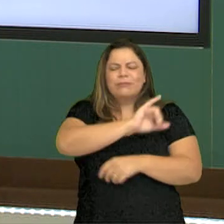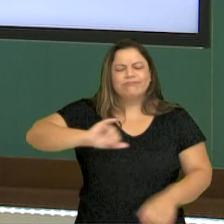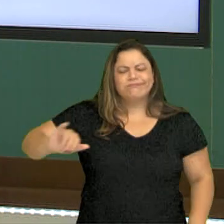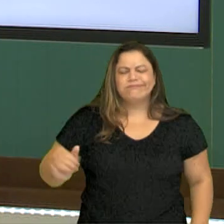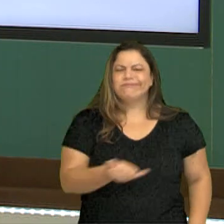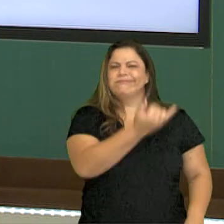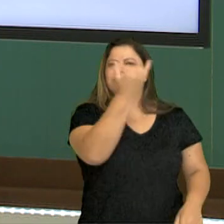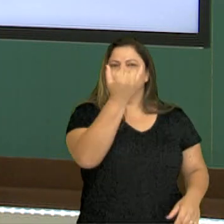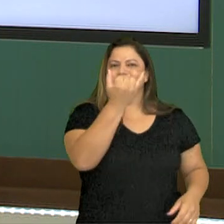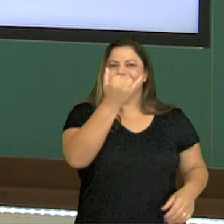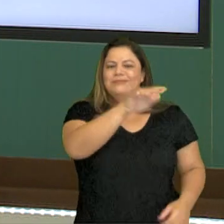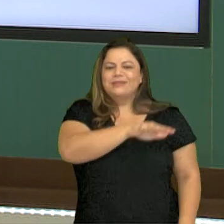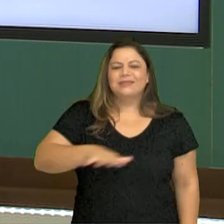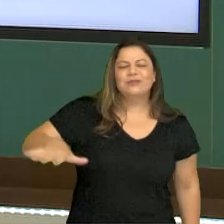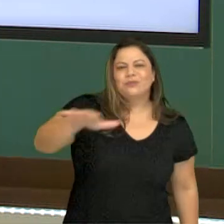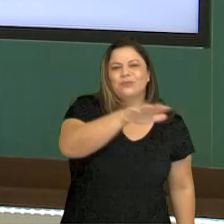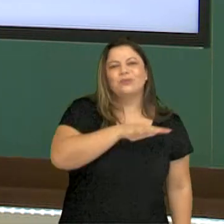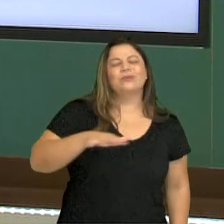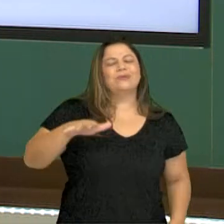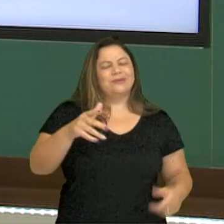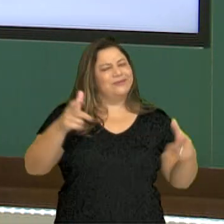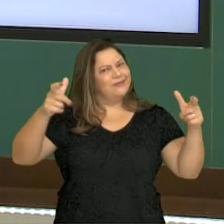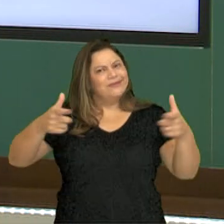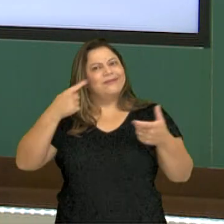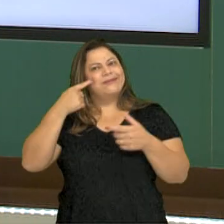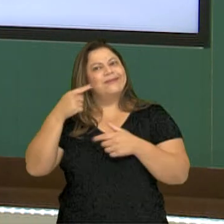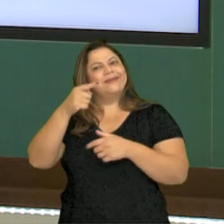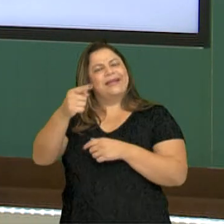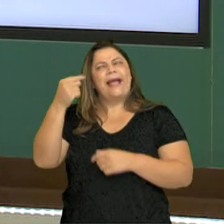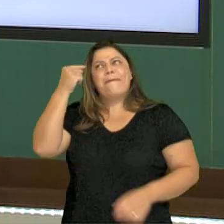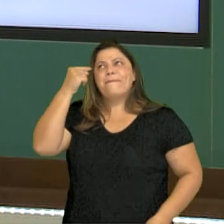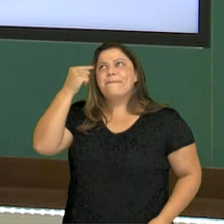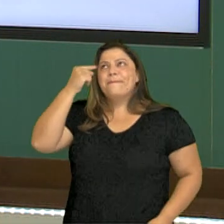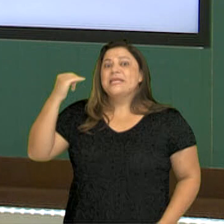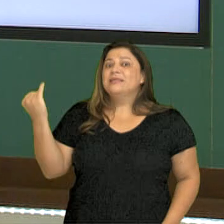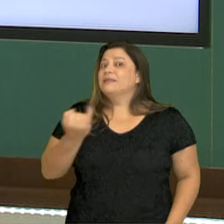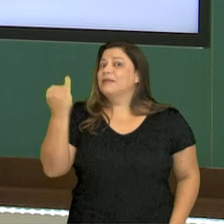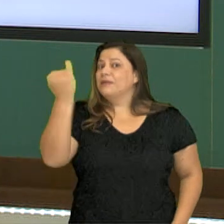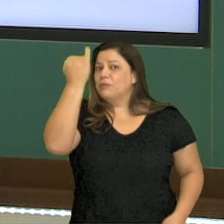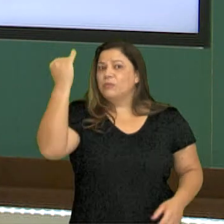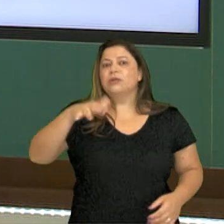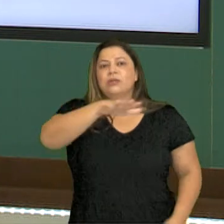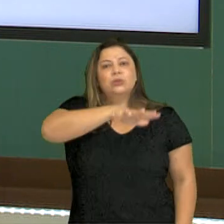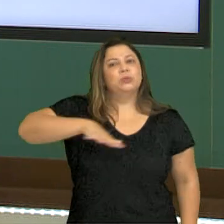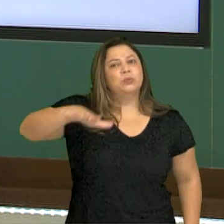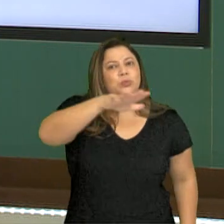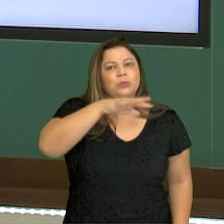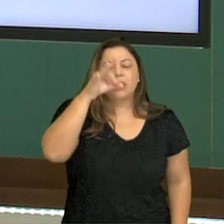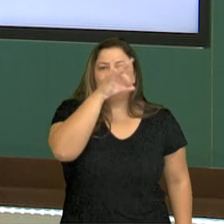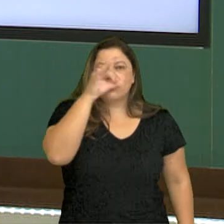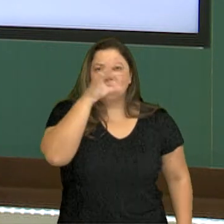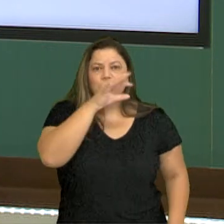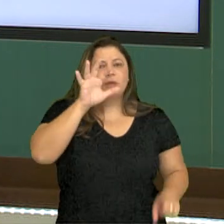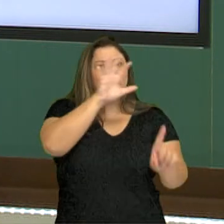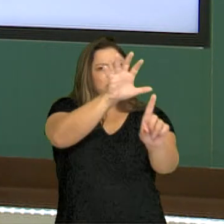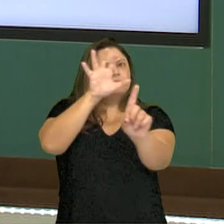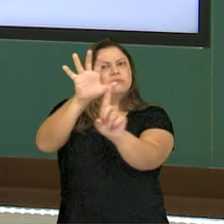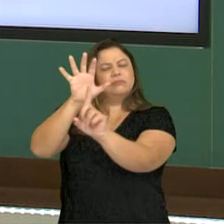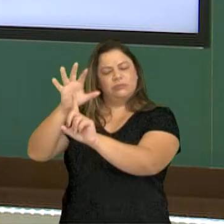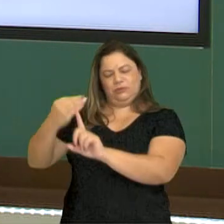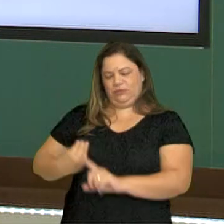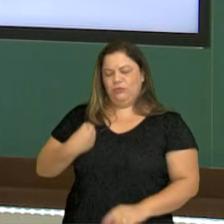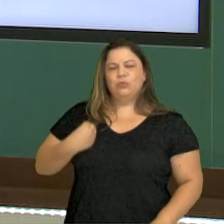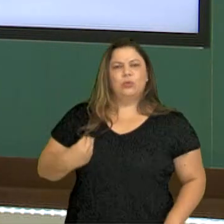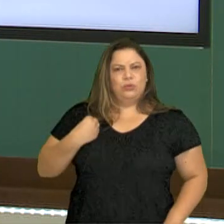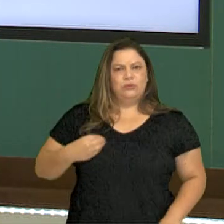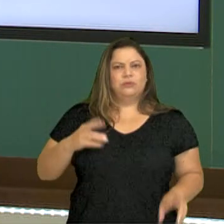da possibilidade de vocês e pensem na importância desses espaços verdes. Vai influenciar na nossa vida, porque